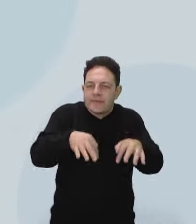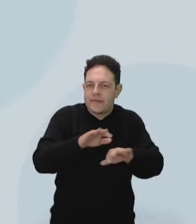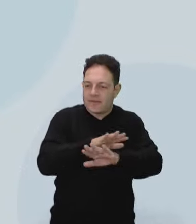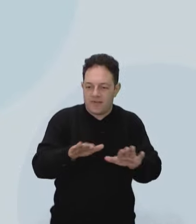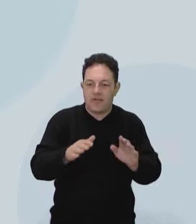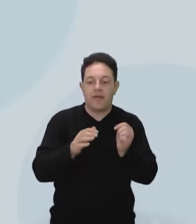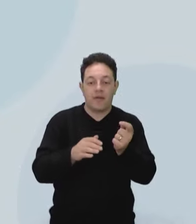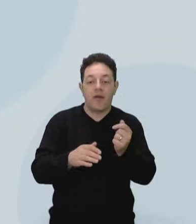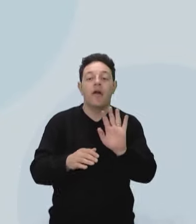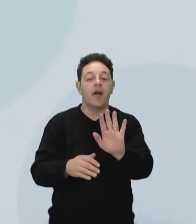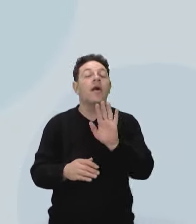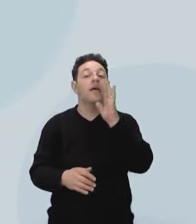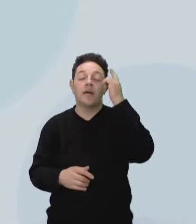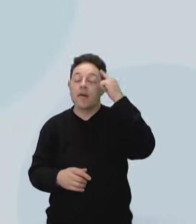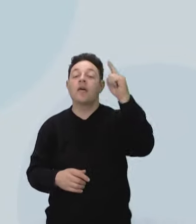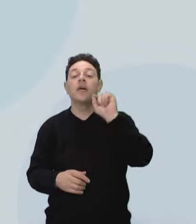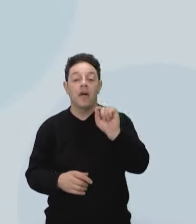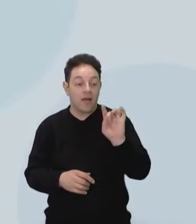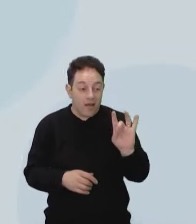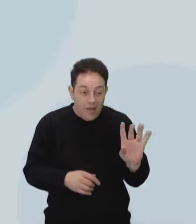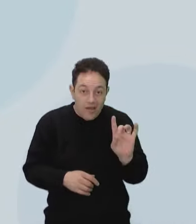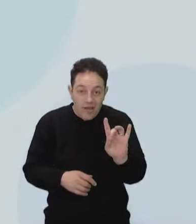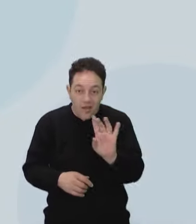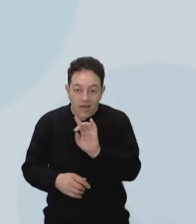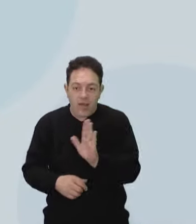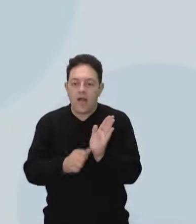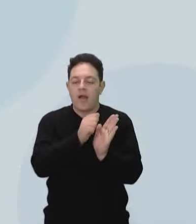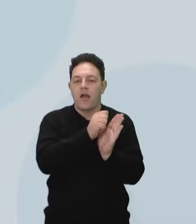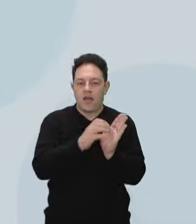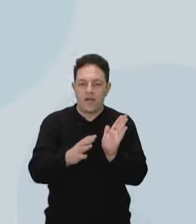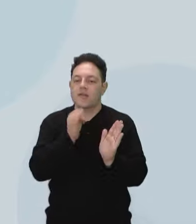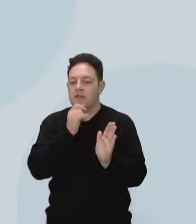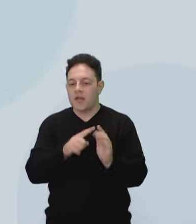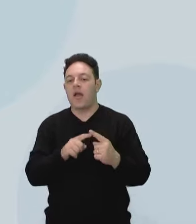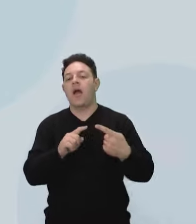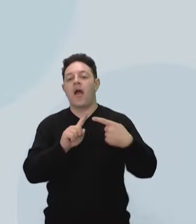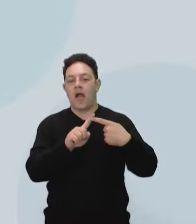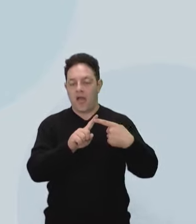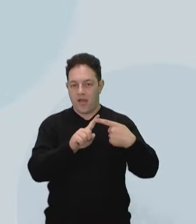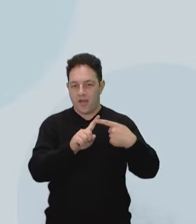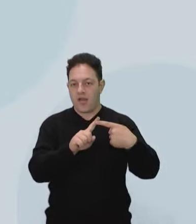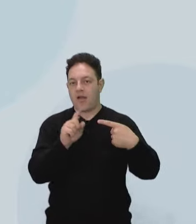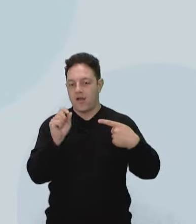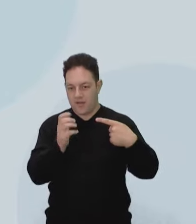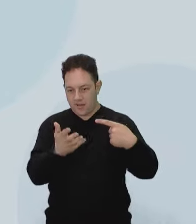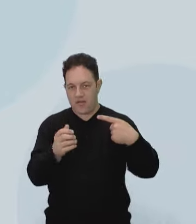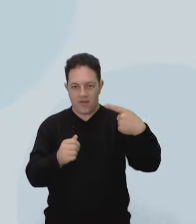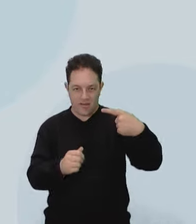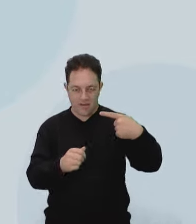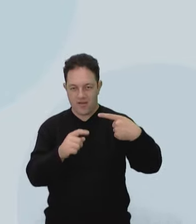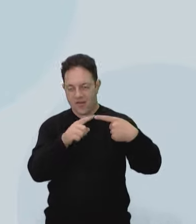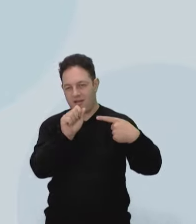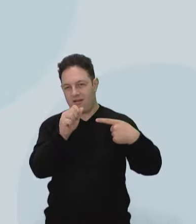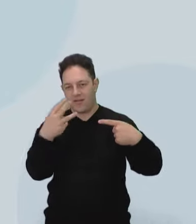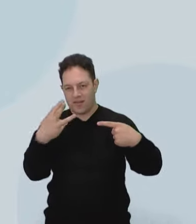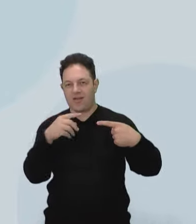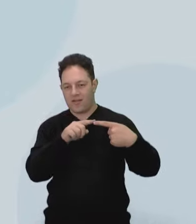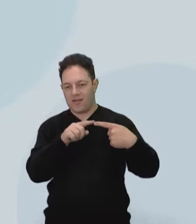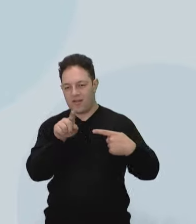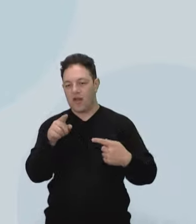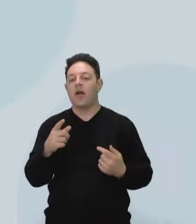introdução, lembrando que cada atividade, essa é a 3, né? Lembrando que cada atividade é dividida em 3